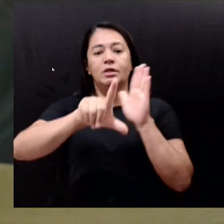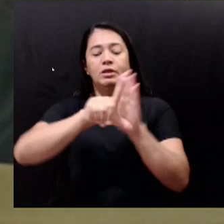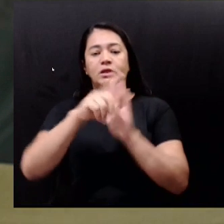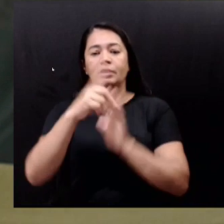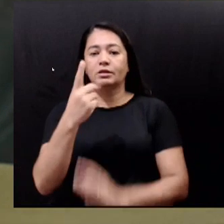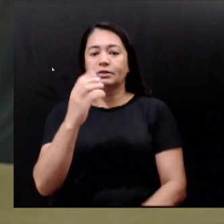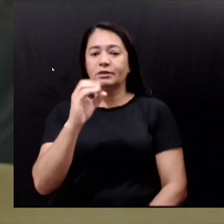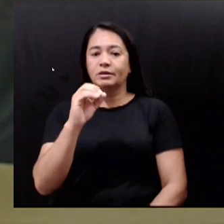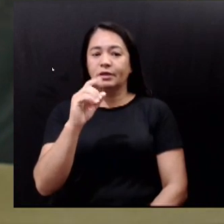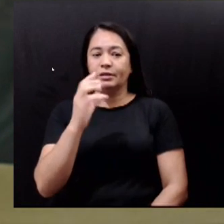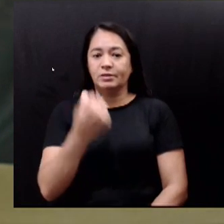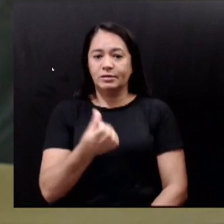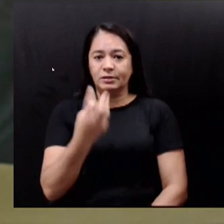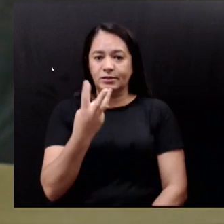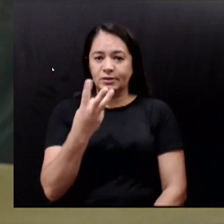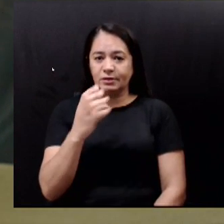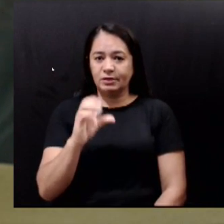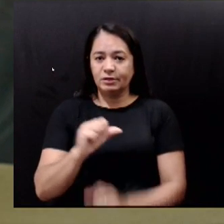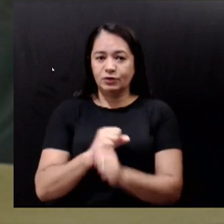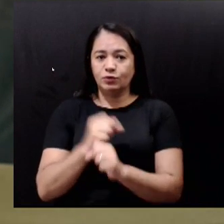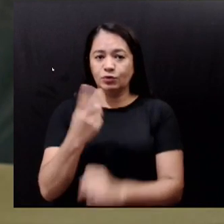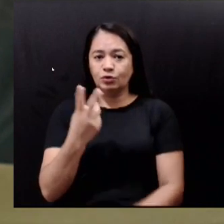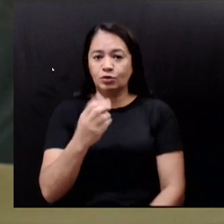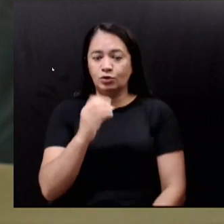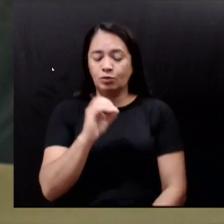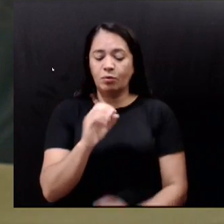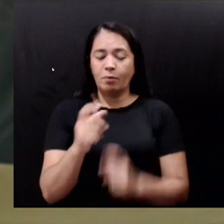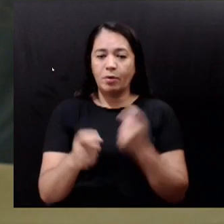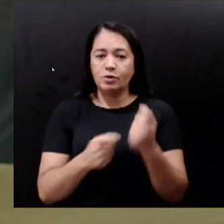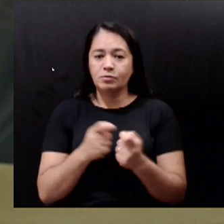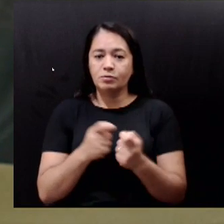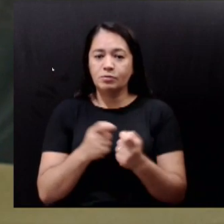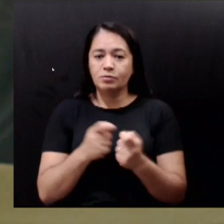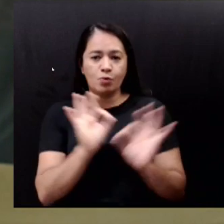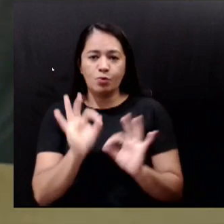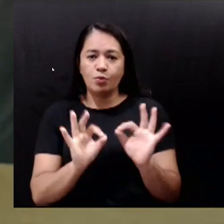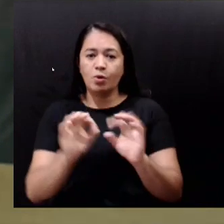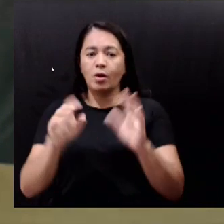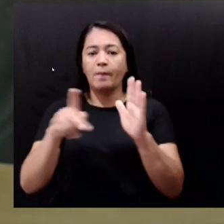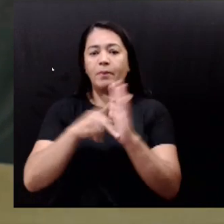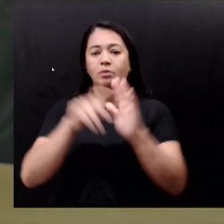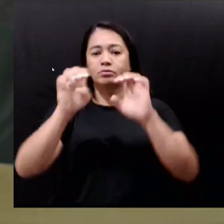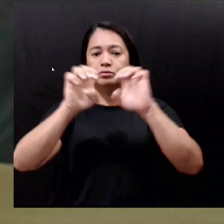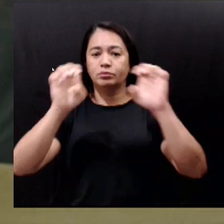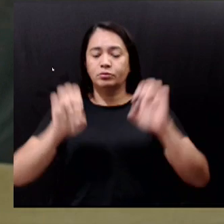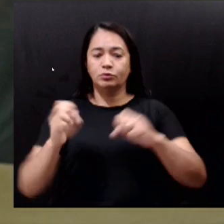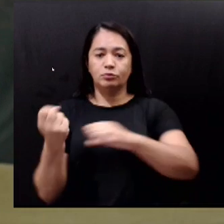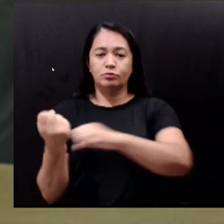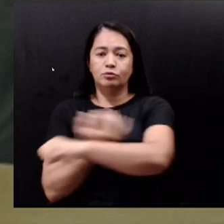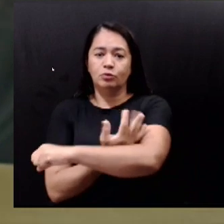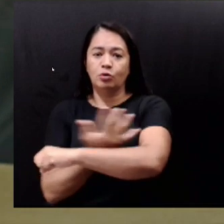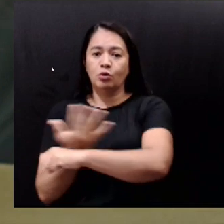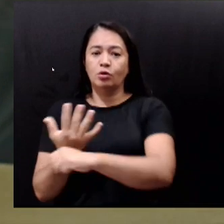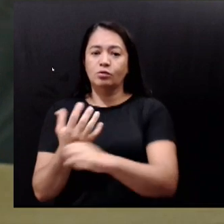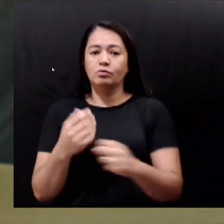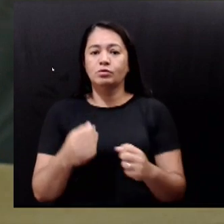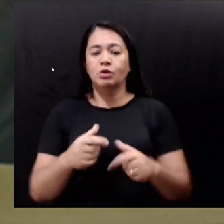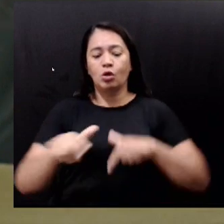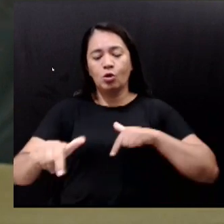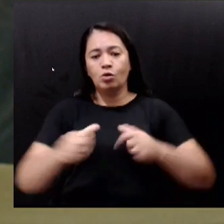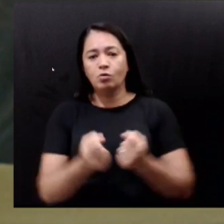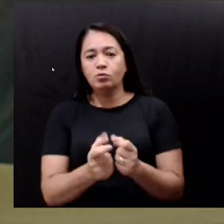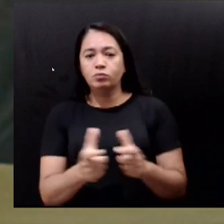2000 para promover uma gestão organizada de equipamentos de infraestrutura urbana, ampliar o acesso dos serviços e contribuir